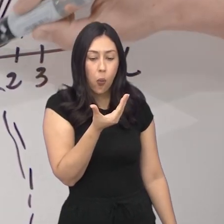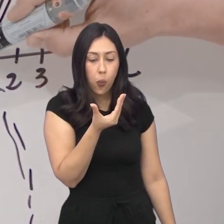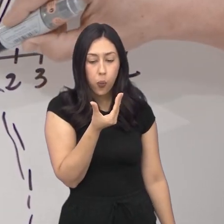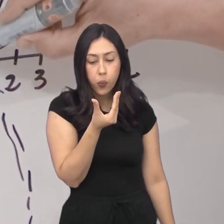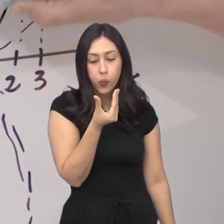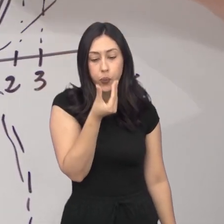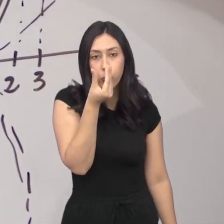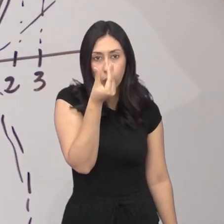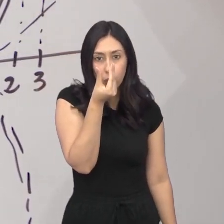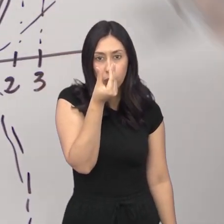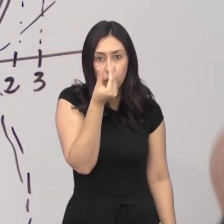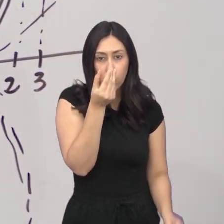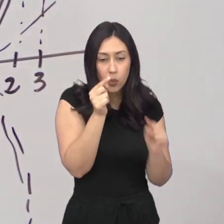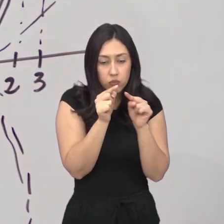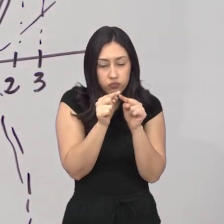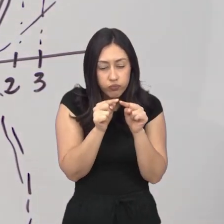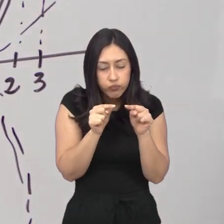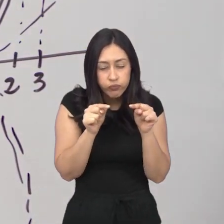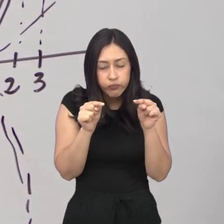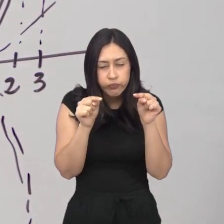apertadinha.